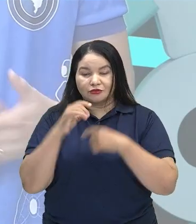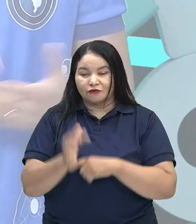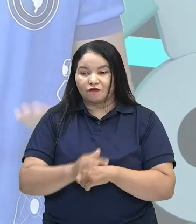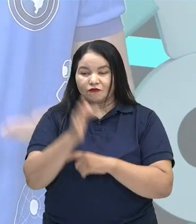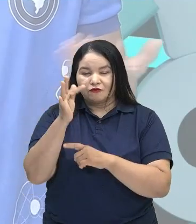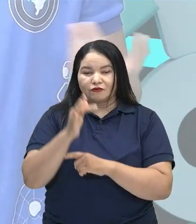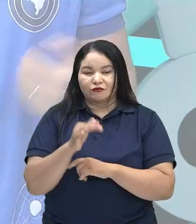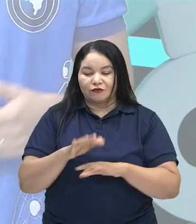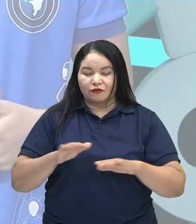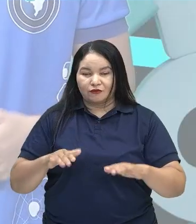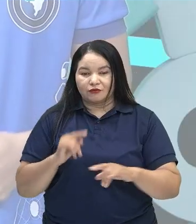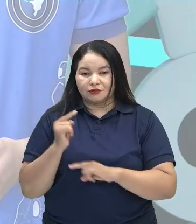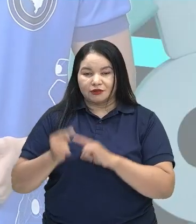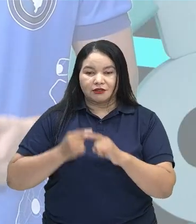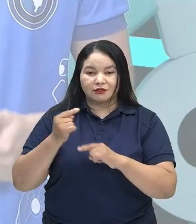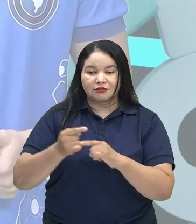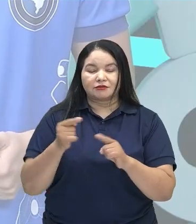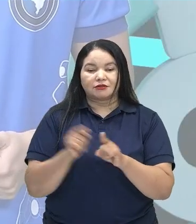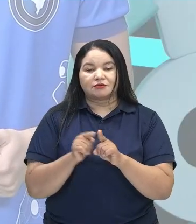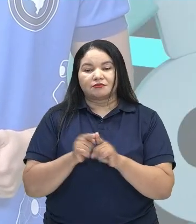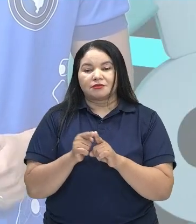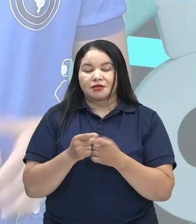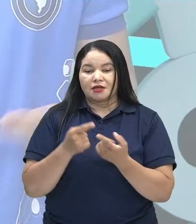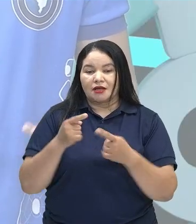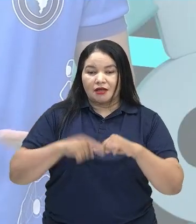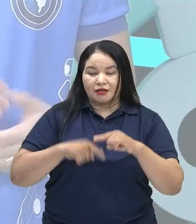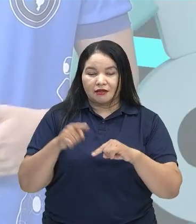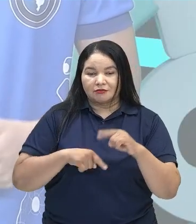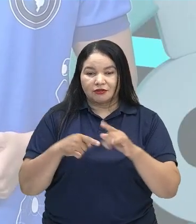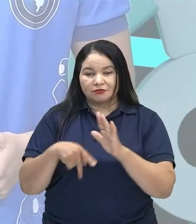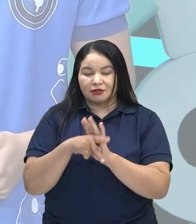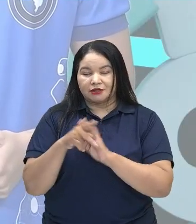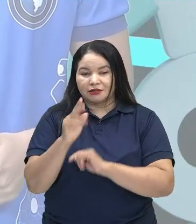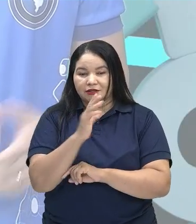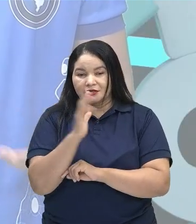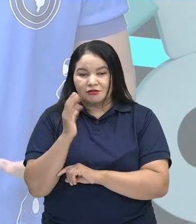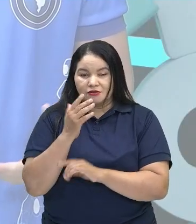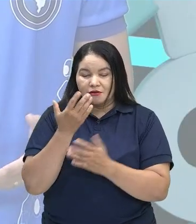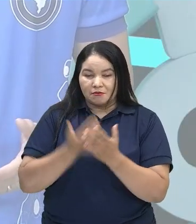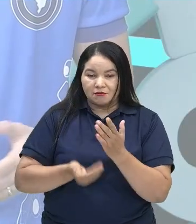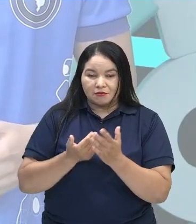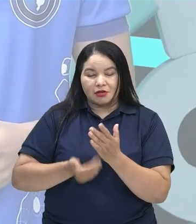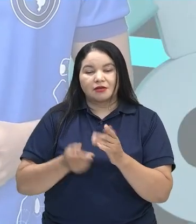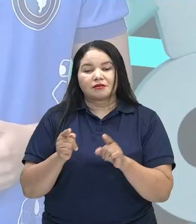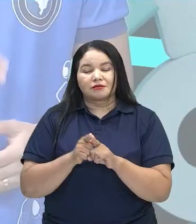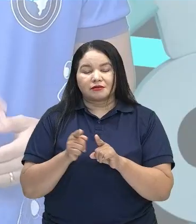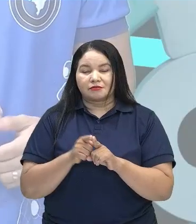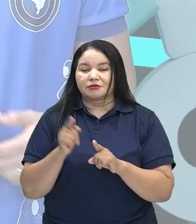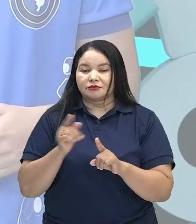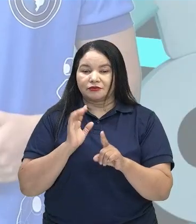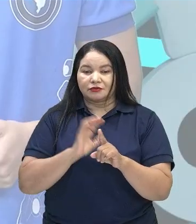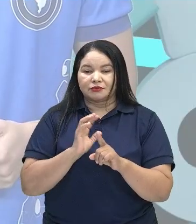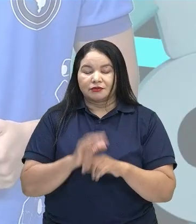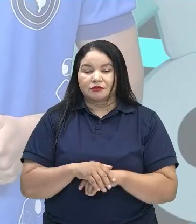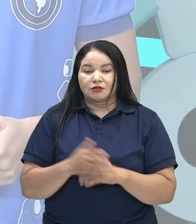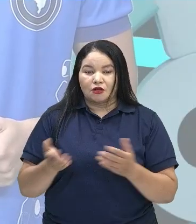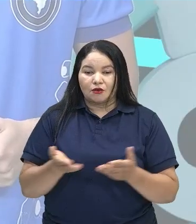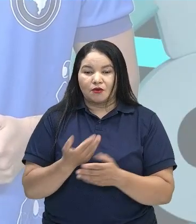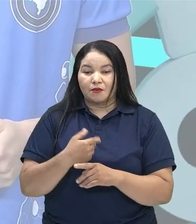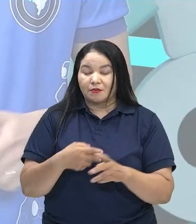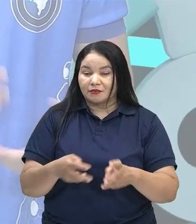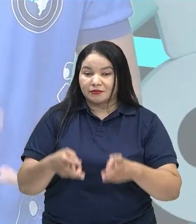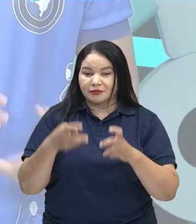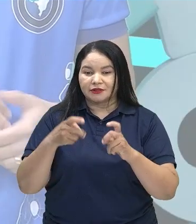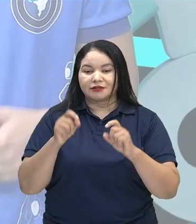perda de elementos únicos da nossa natureza. Então, nesse sentido, a gente percebe o